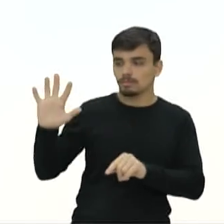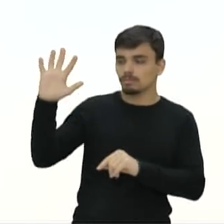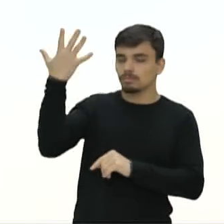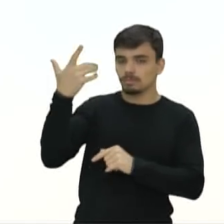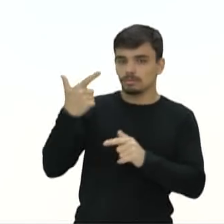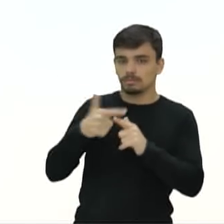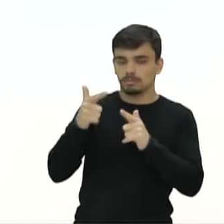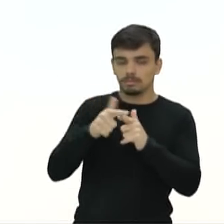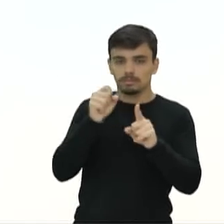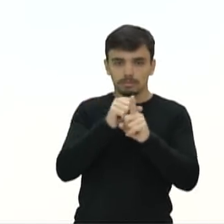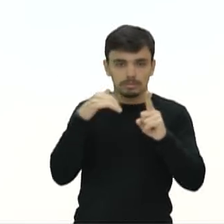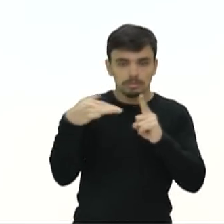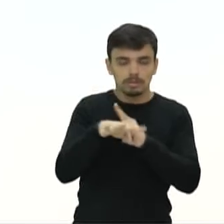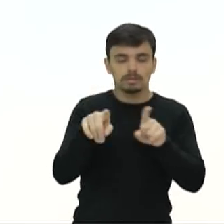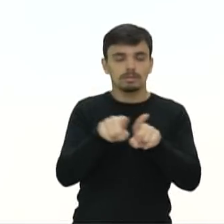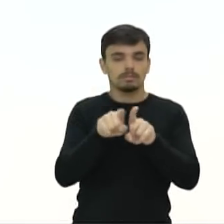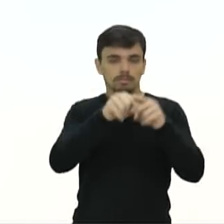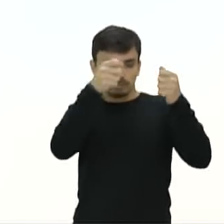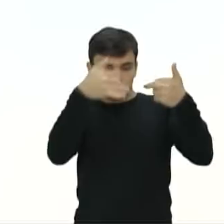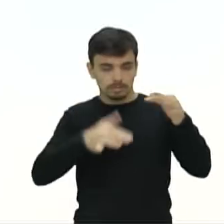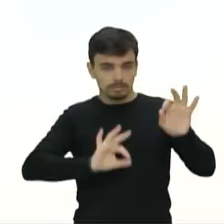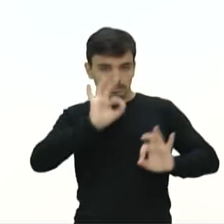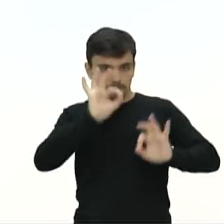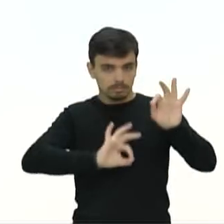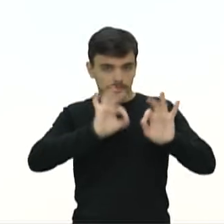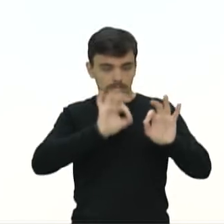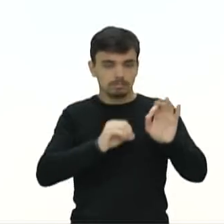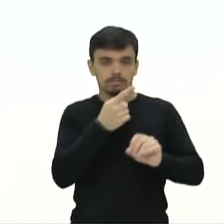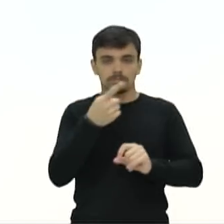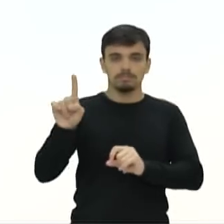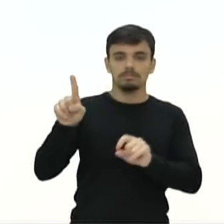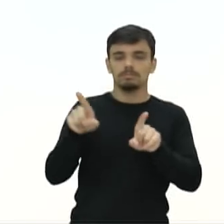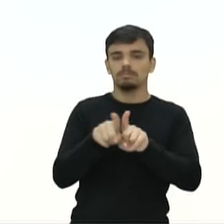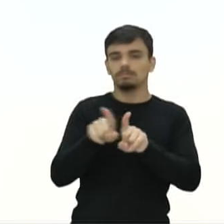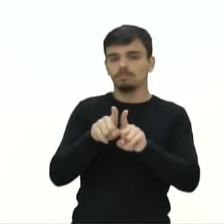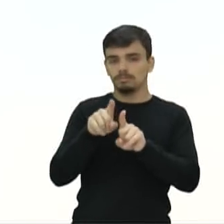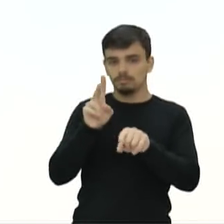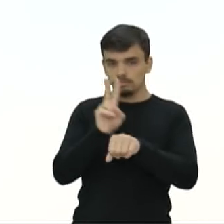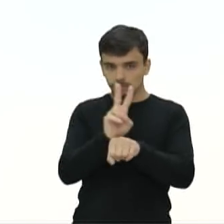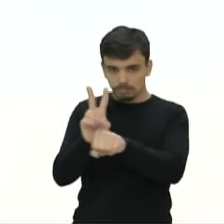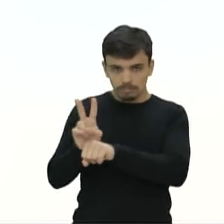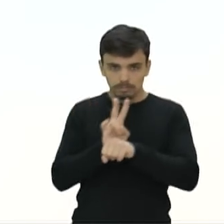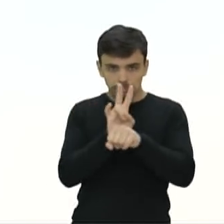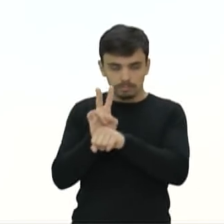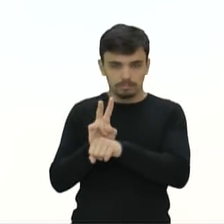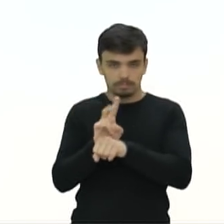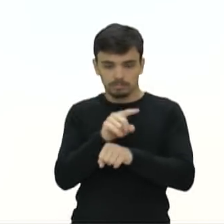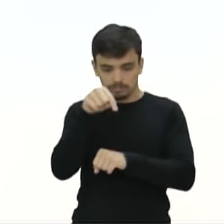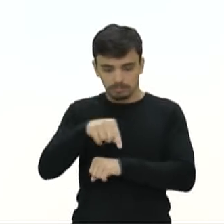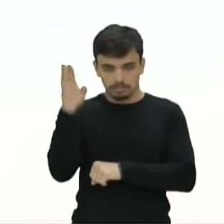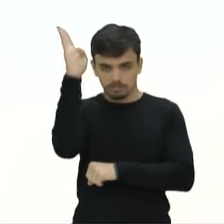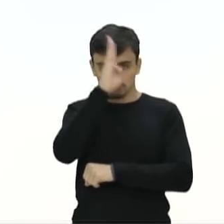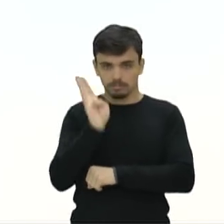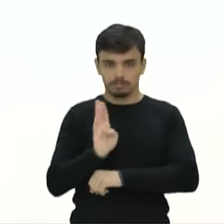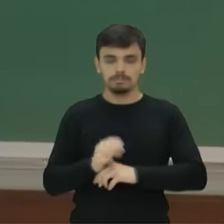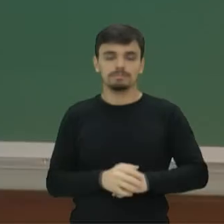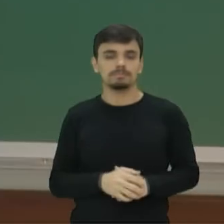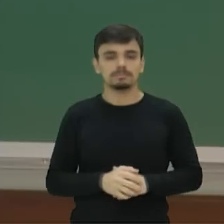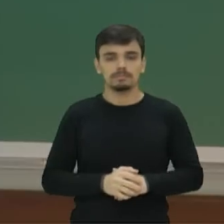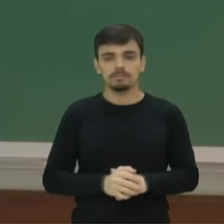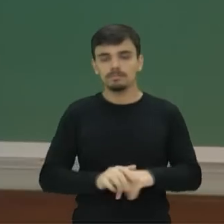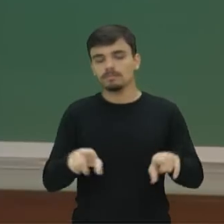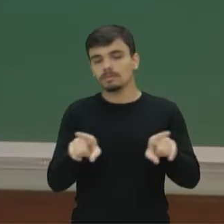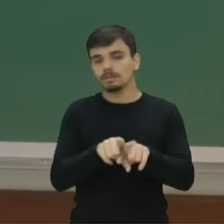e na sociedade. E explicar a organização das unidades de conservação no Brasil. Então a gente vai falar um pouquinho